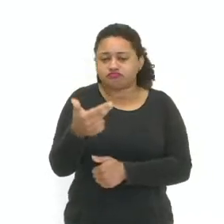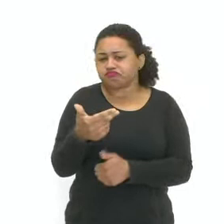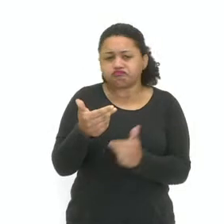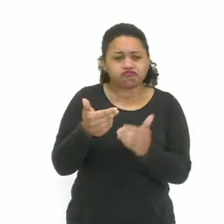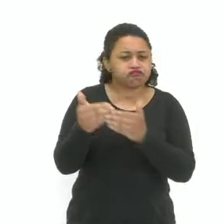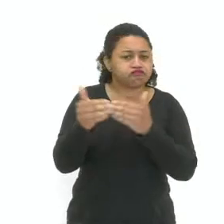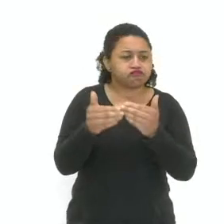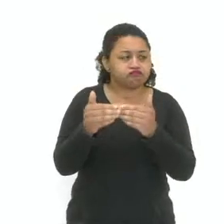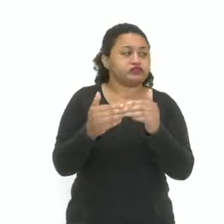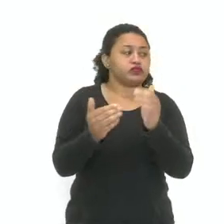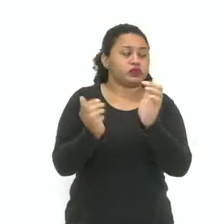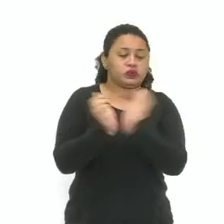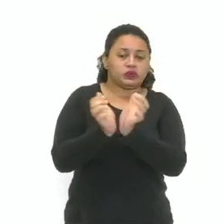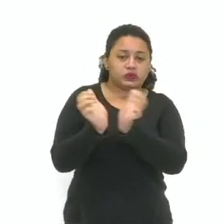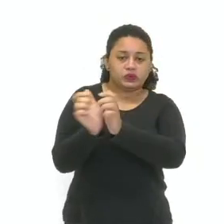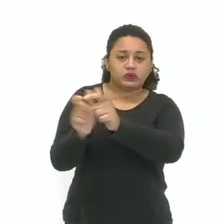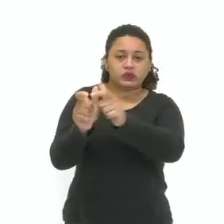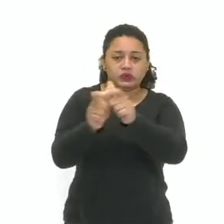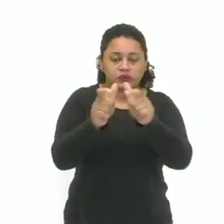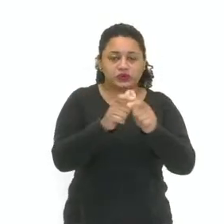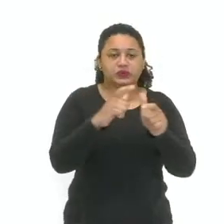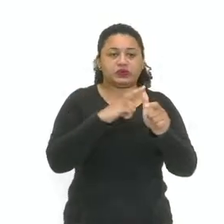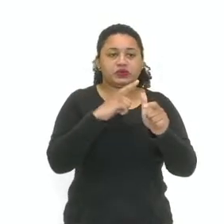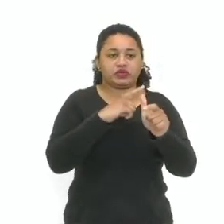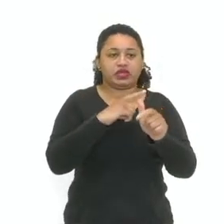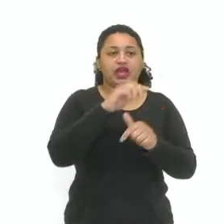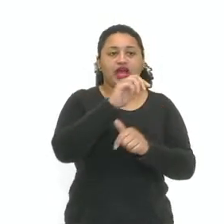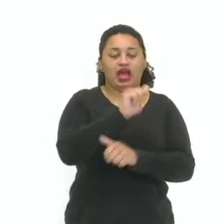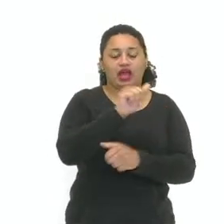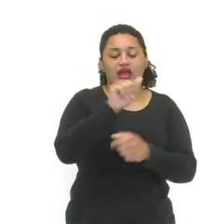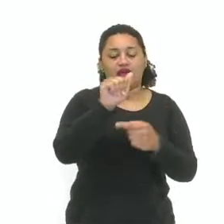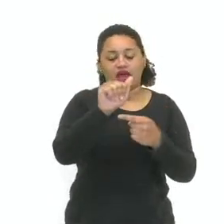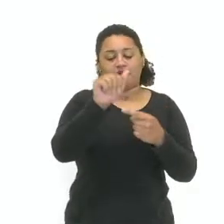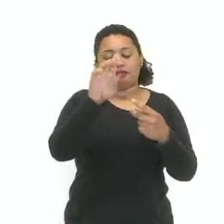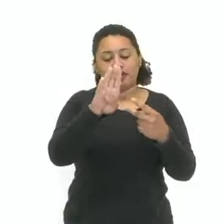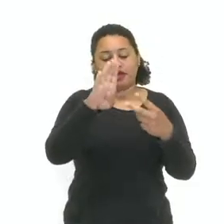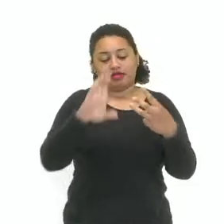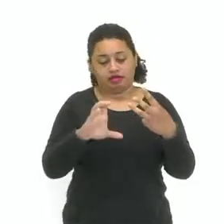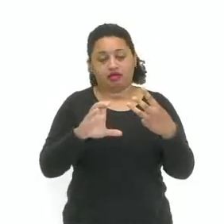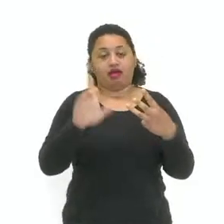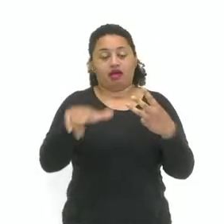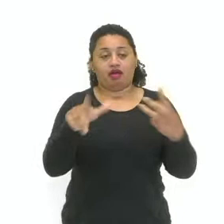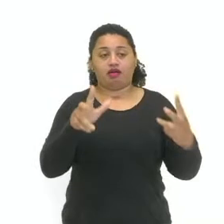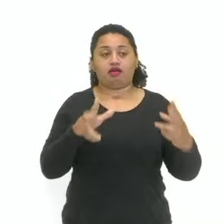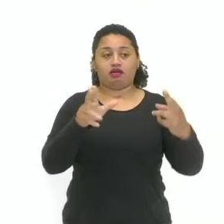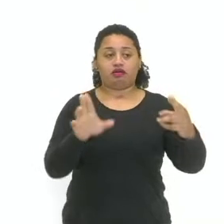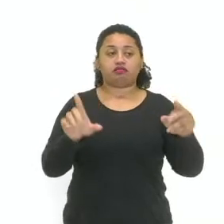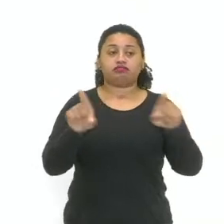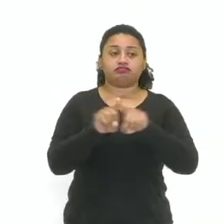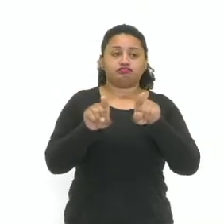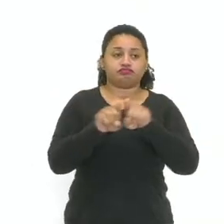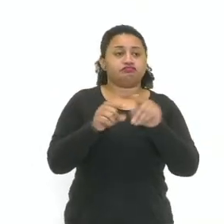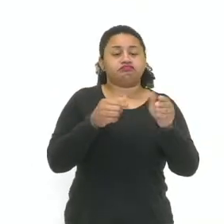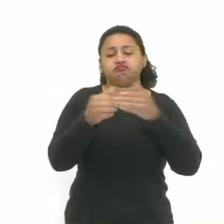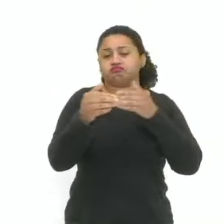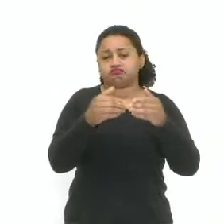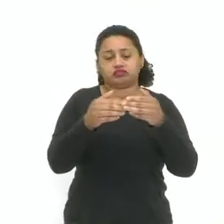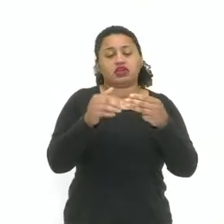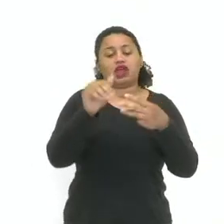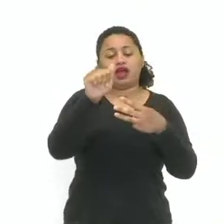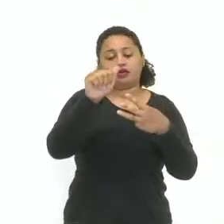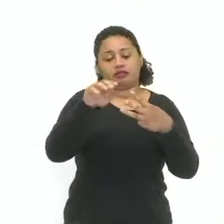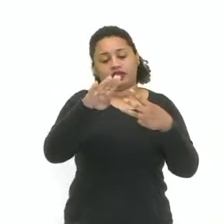conjunto formado pelos elementos A, B e C é o mesmo independente da ordem